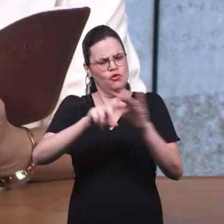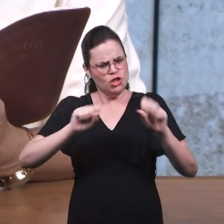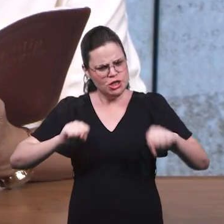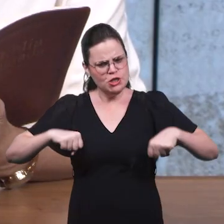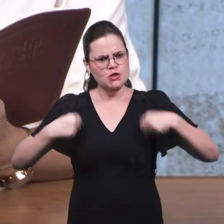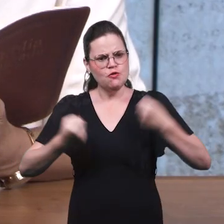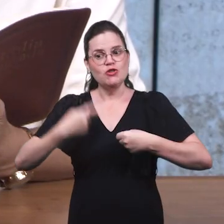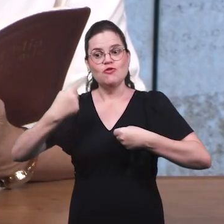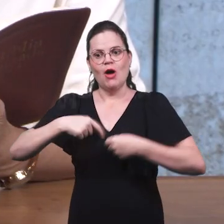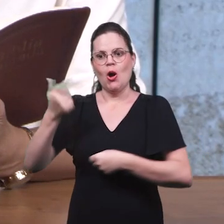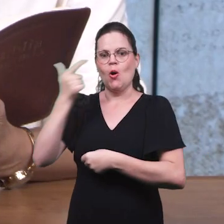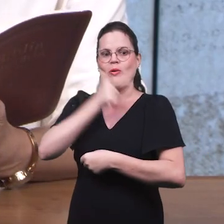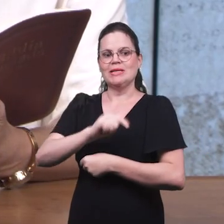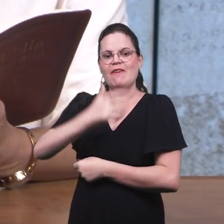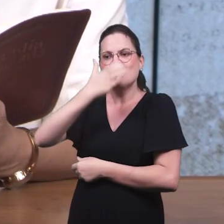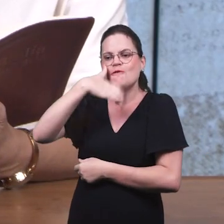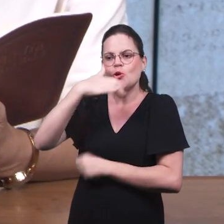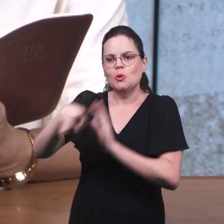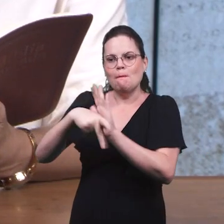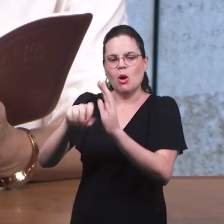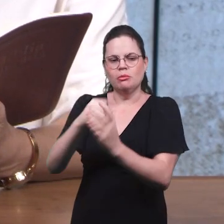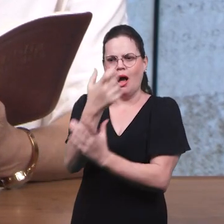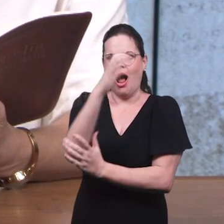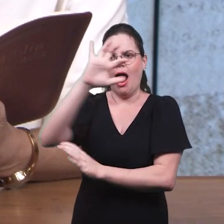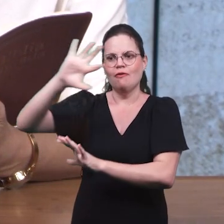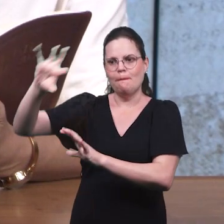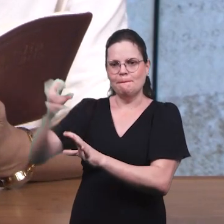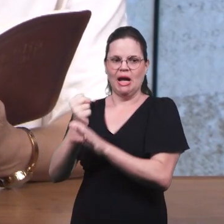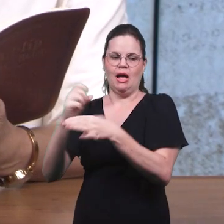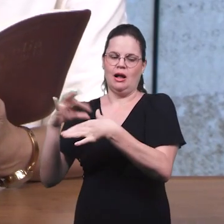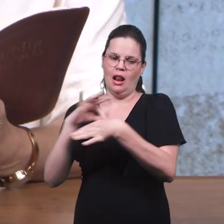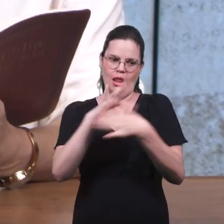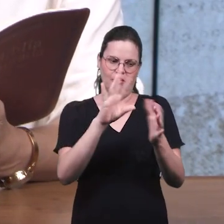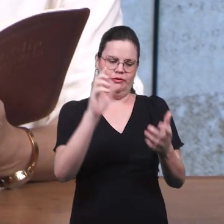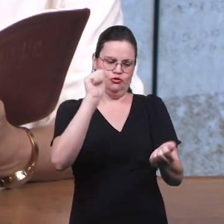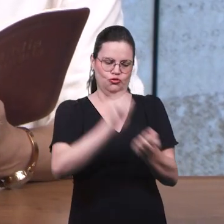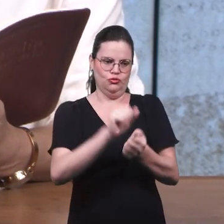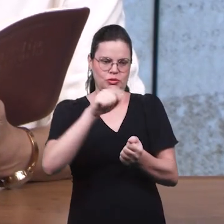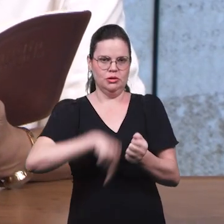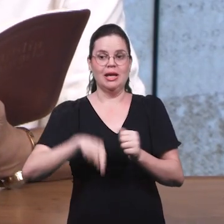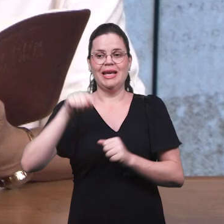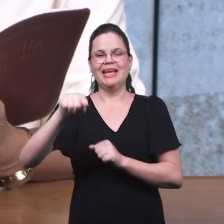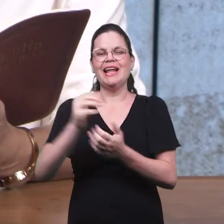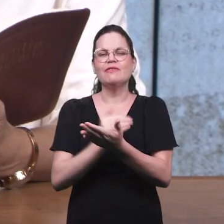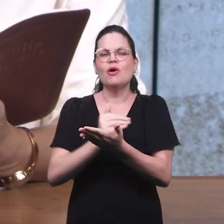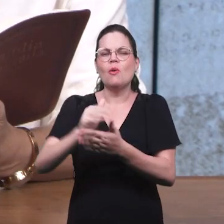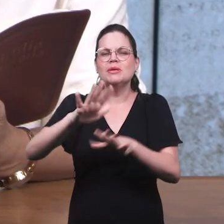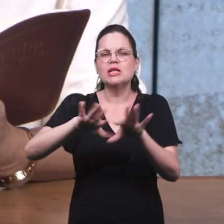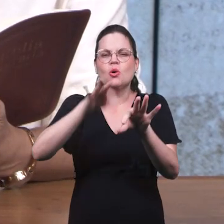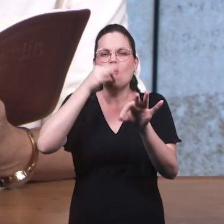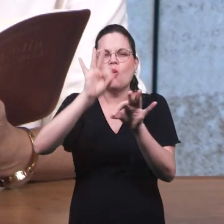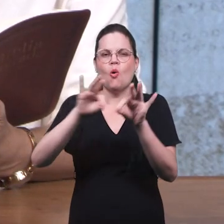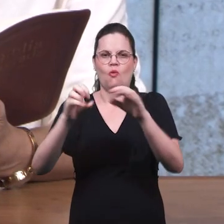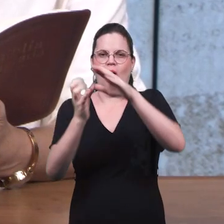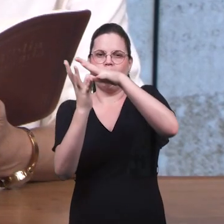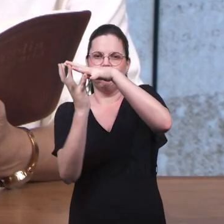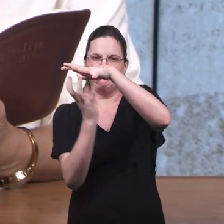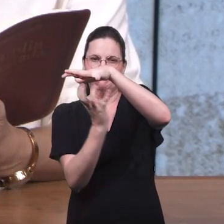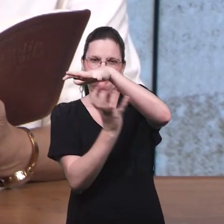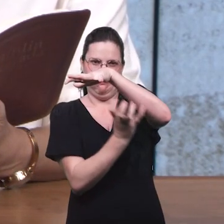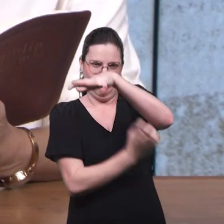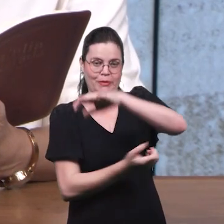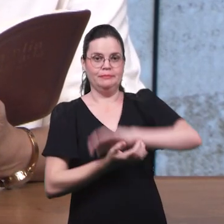do fruto da terra. E eram aqueles dias, os dias das primícias das uvas. Assim subiram